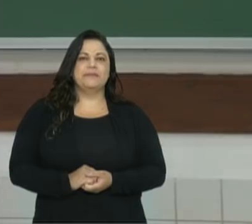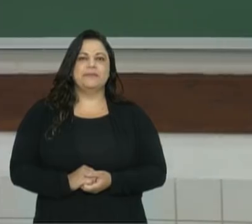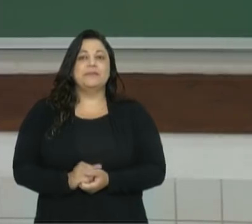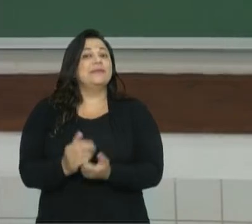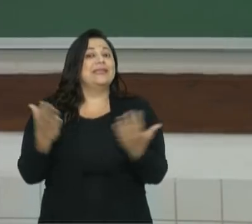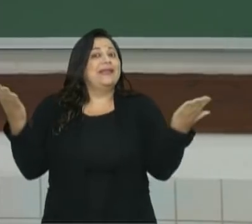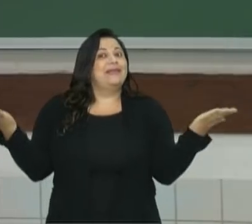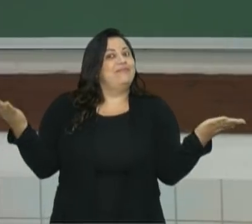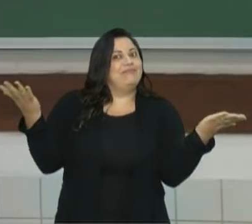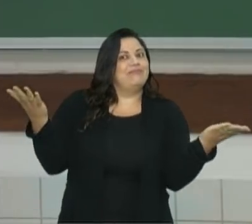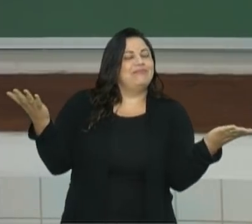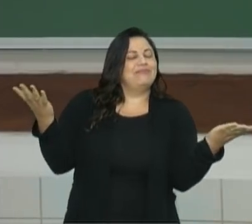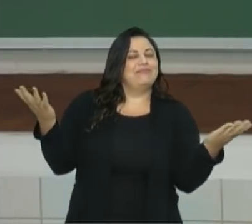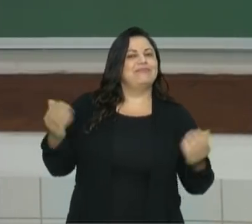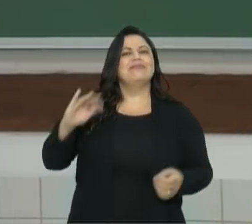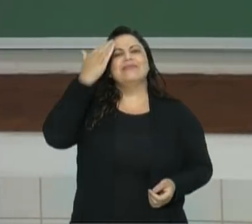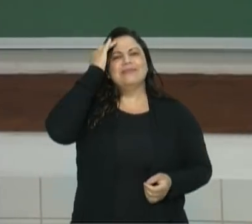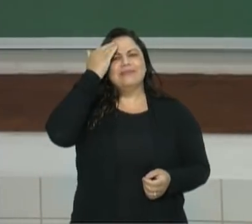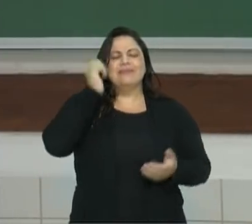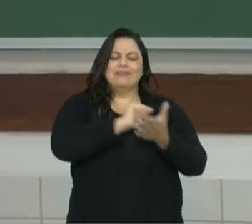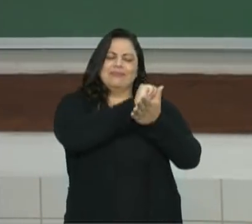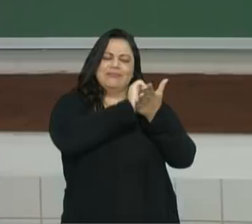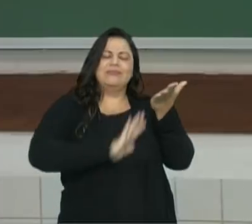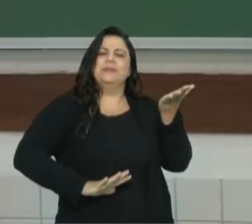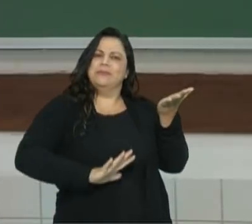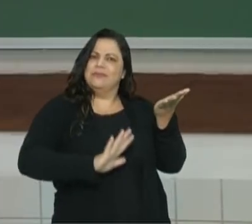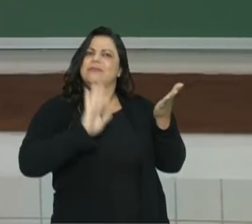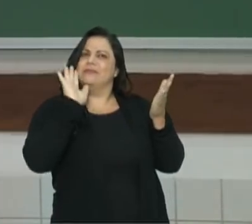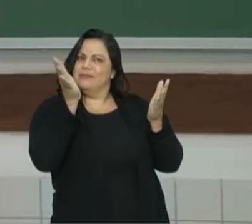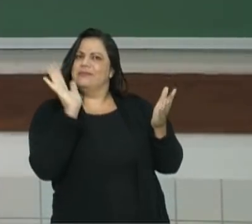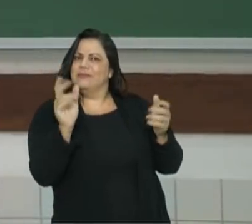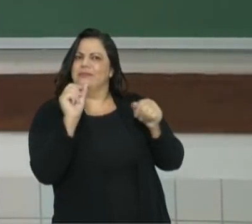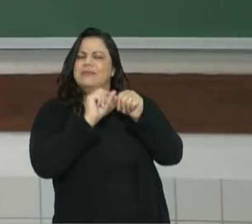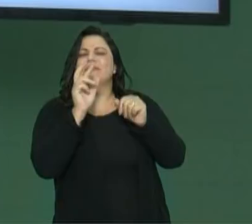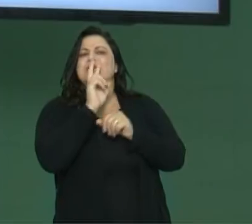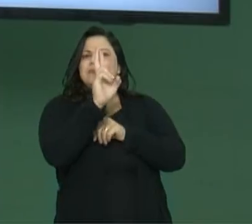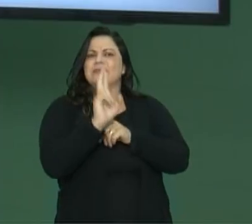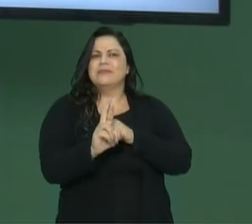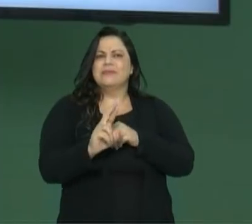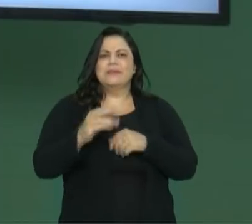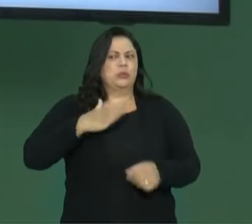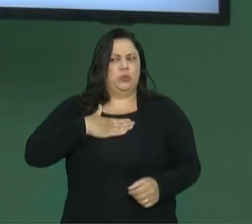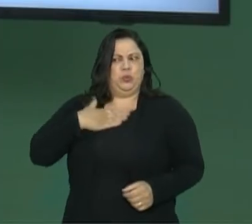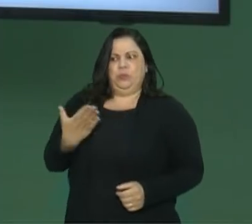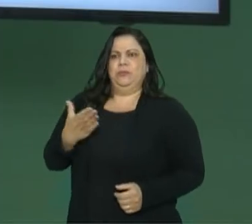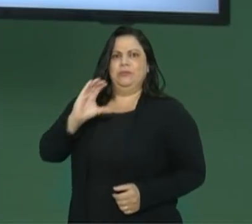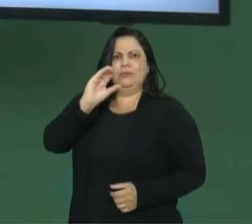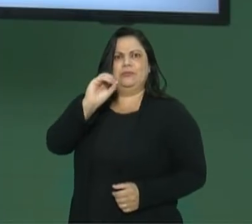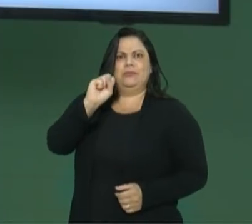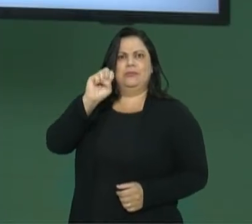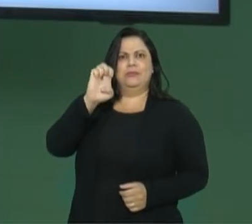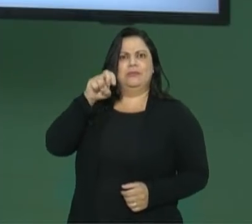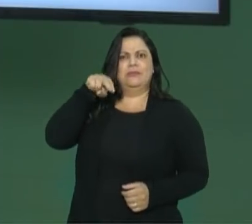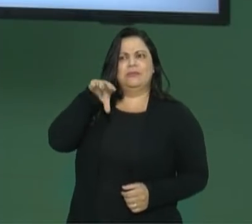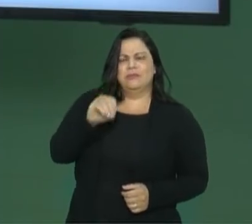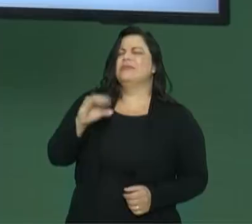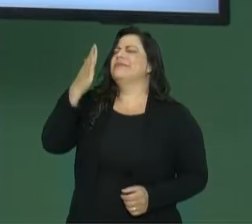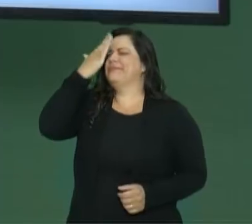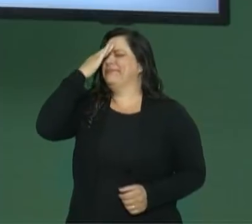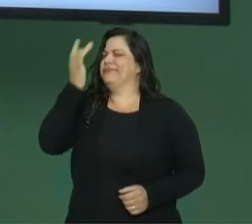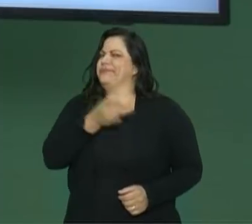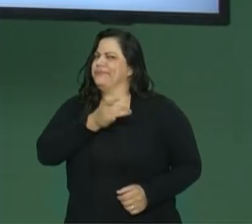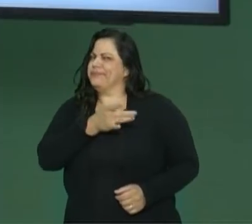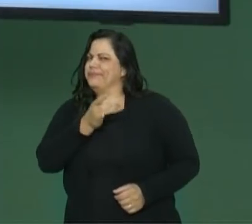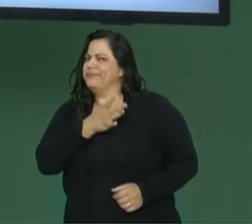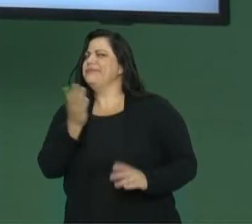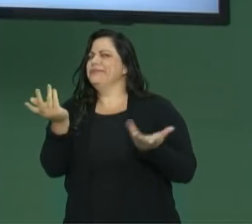E aí, pessoal, entenderam o exercício? Aplicaram? Não se assustaram com cosseno? Eu sei que vocês têm medo de seno e cosseno, tá, gente?